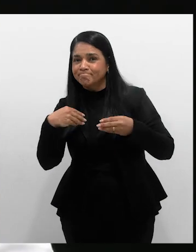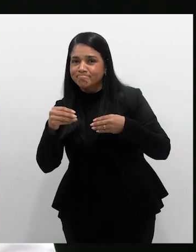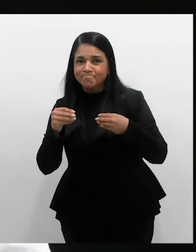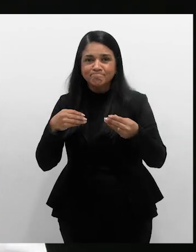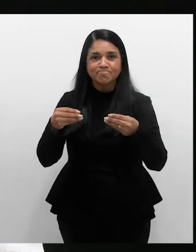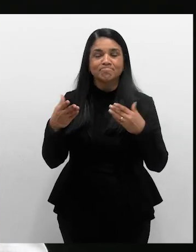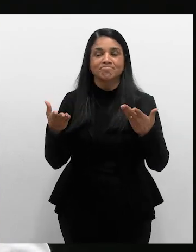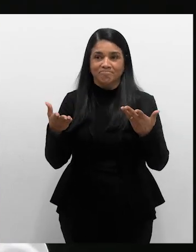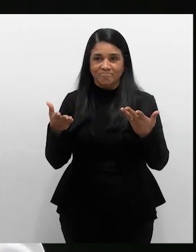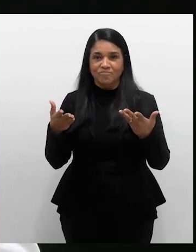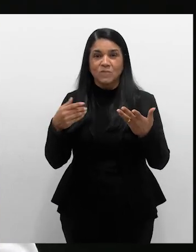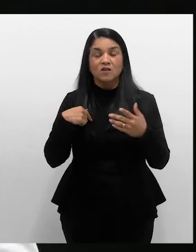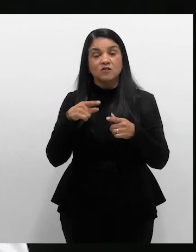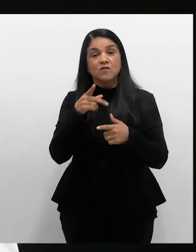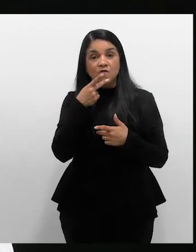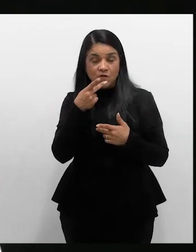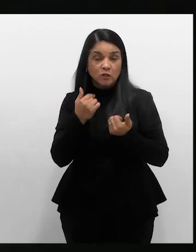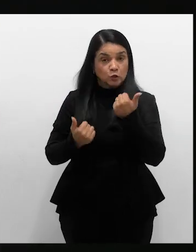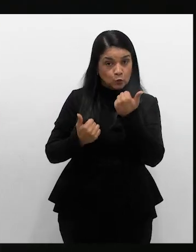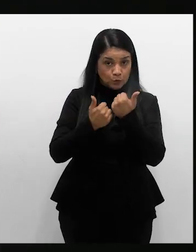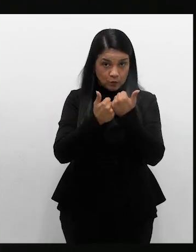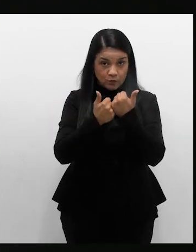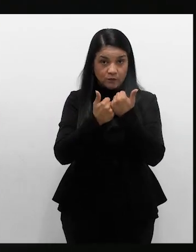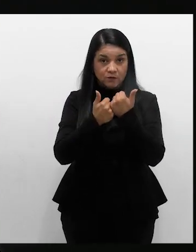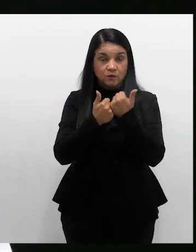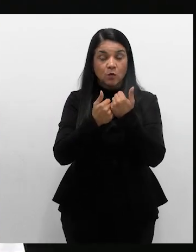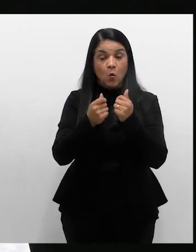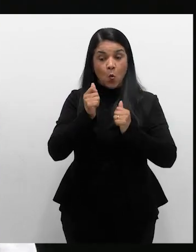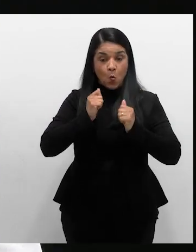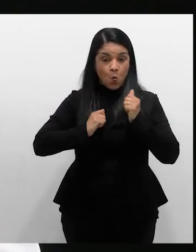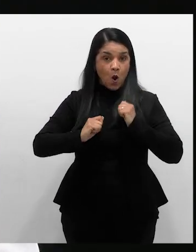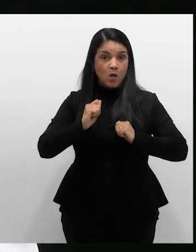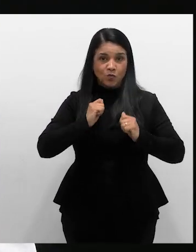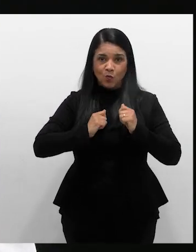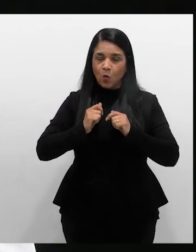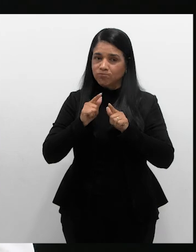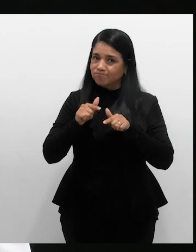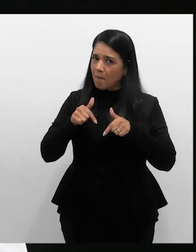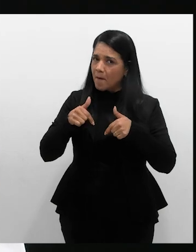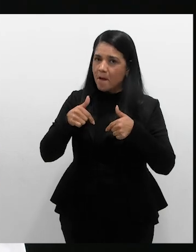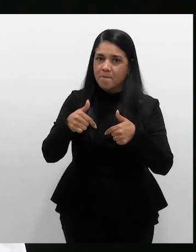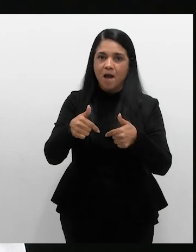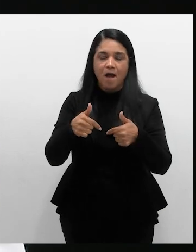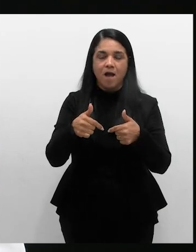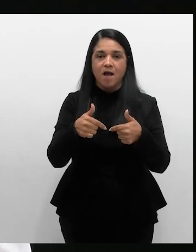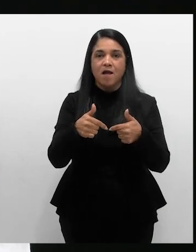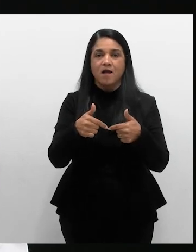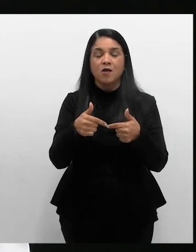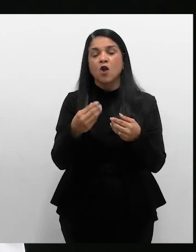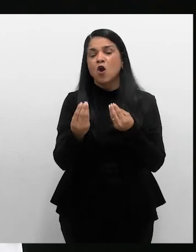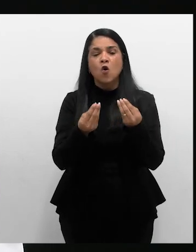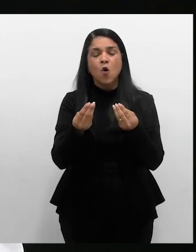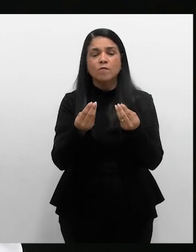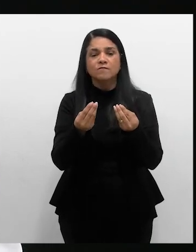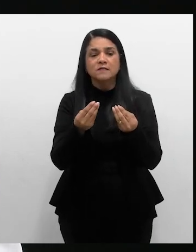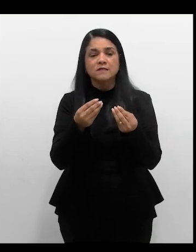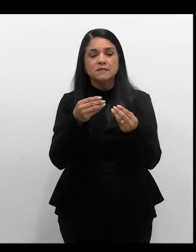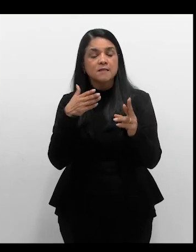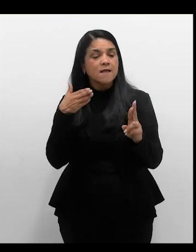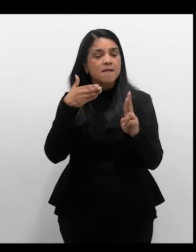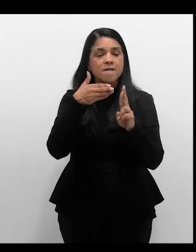é complicado. A gente está falando em suporte, o ator se joga muito numa rede sem proteção, né? Total. Onde é que você se defende como